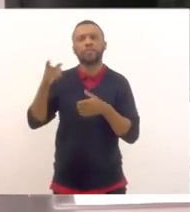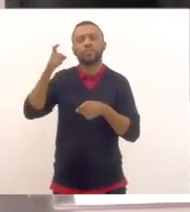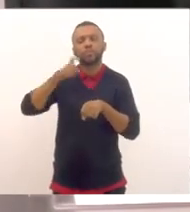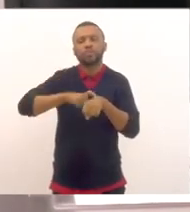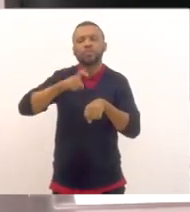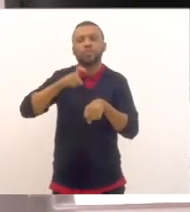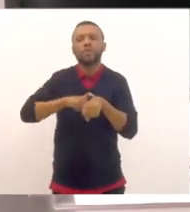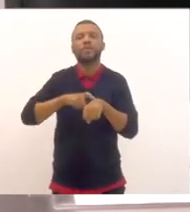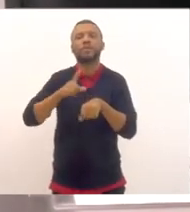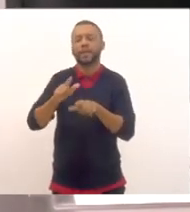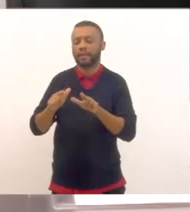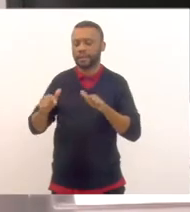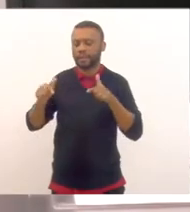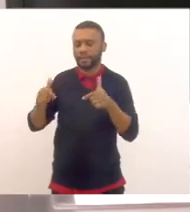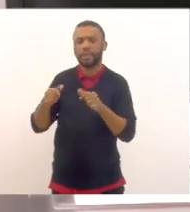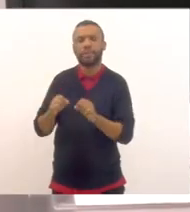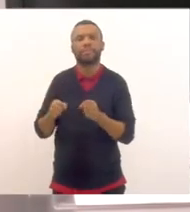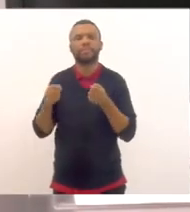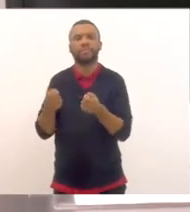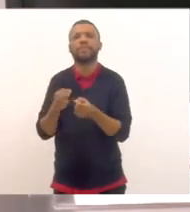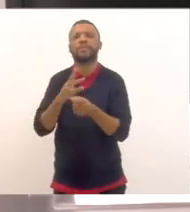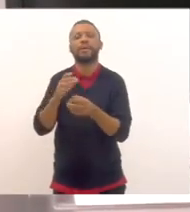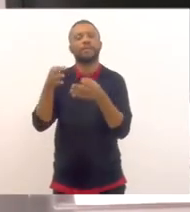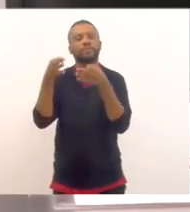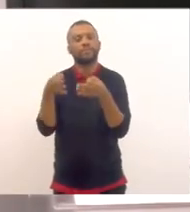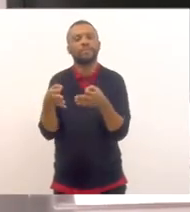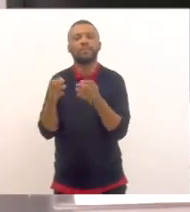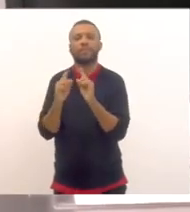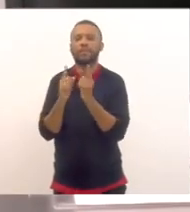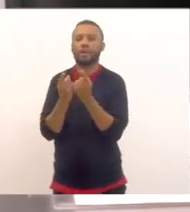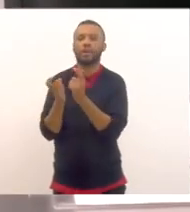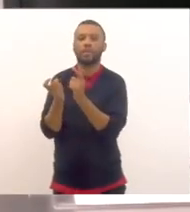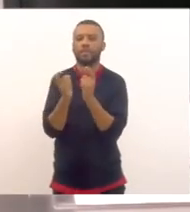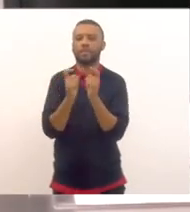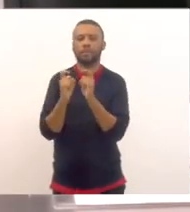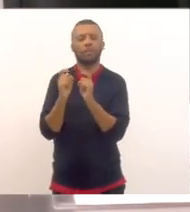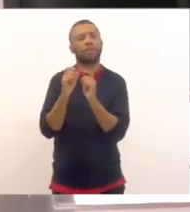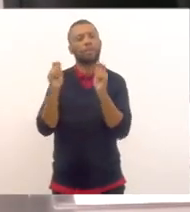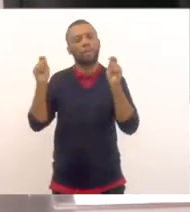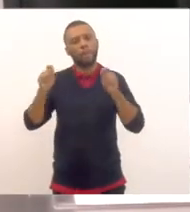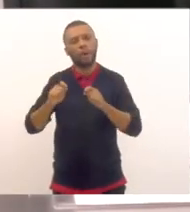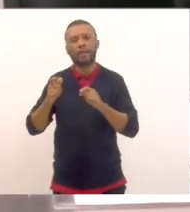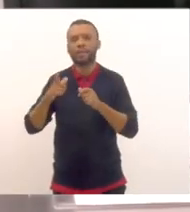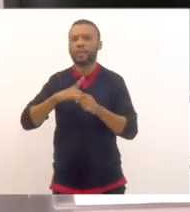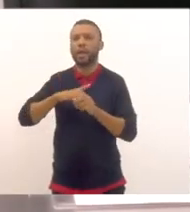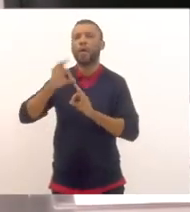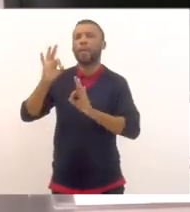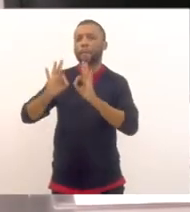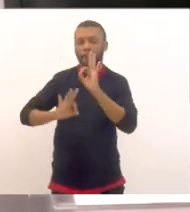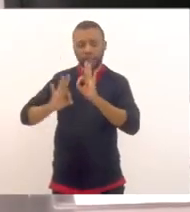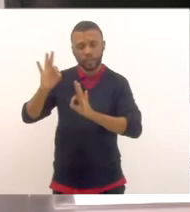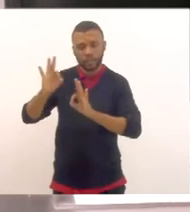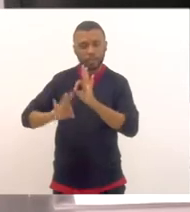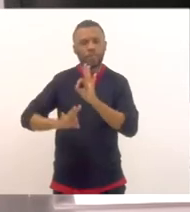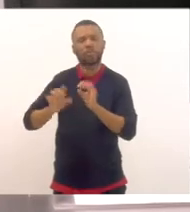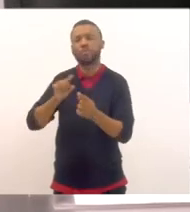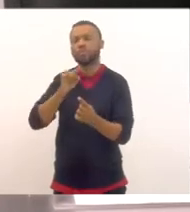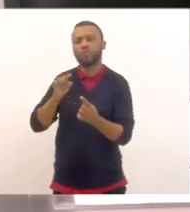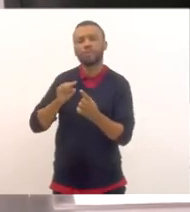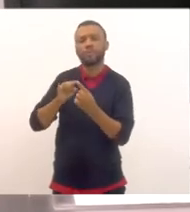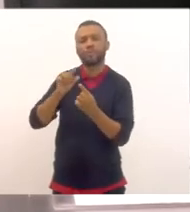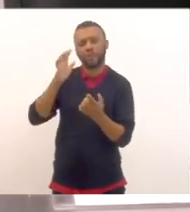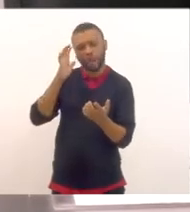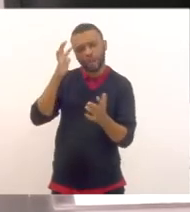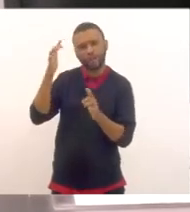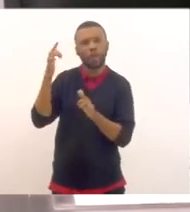essa cor essa Força Tarefa efetivamente vai se reunir Por que possa traçar um planejamento no sentido de